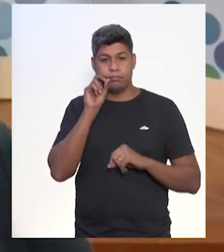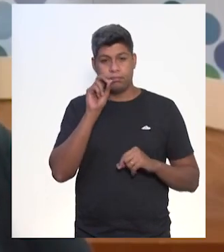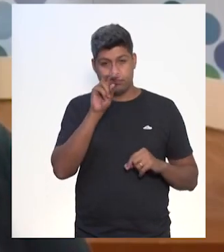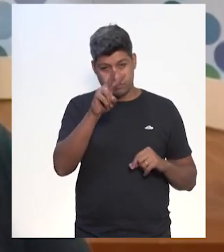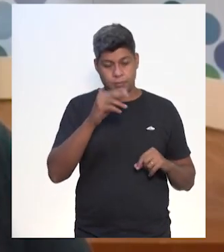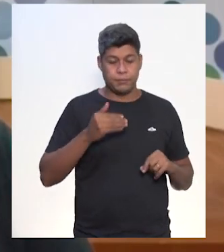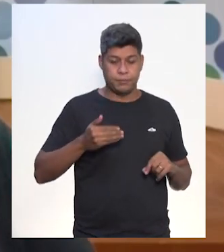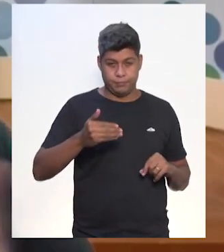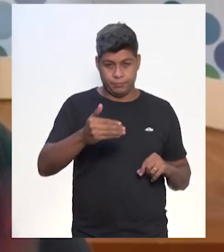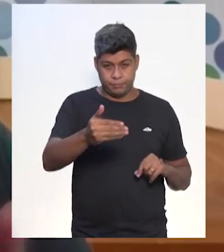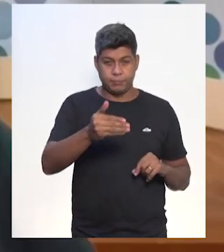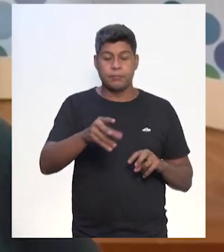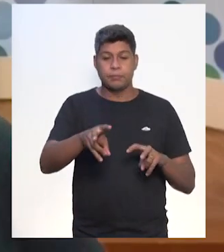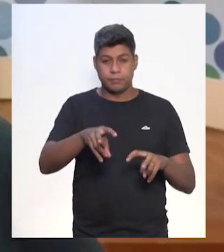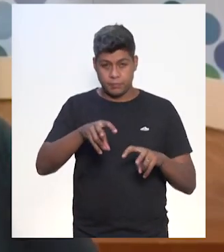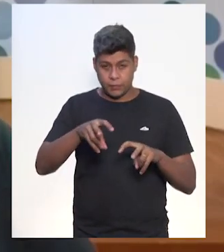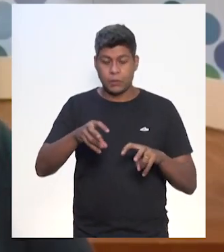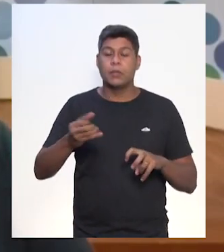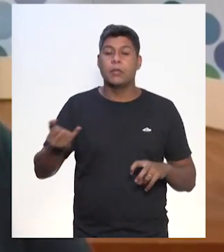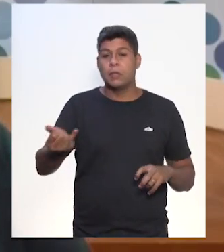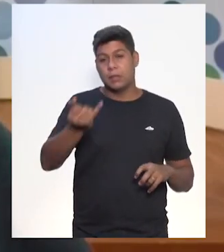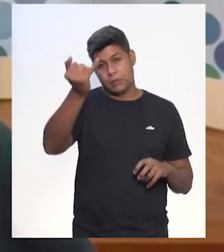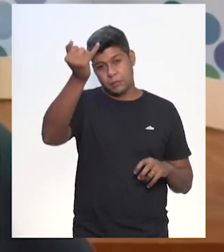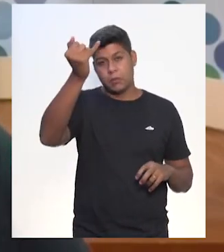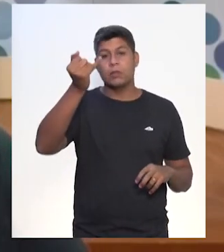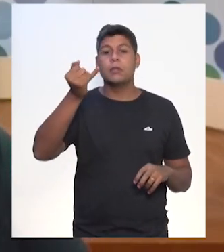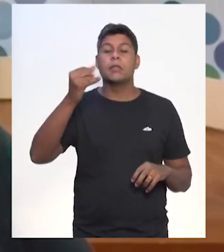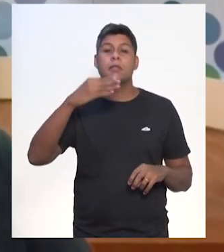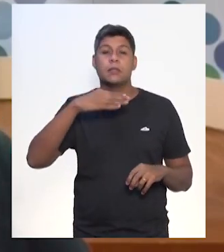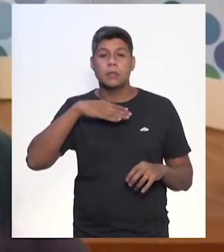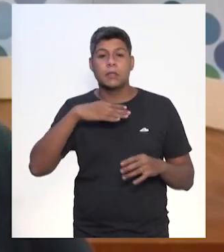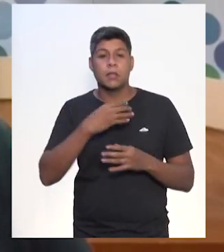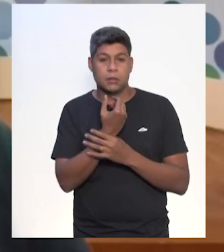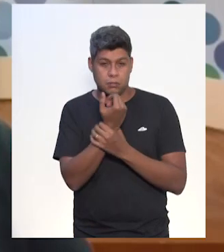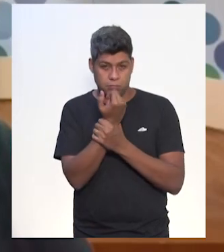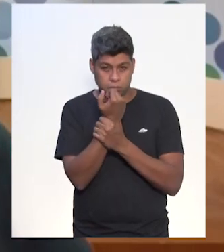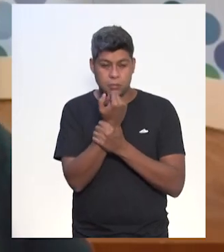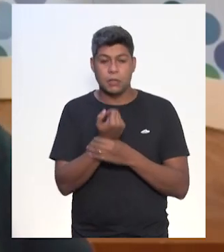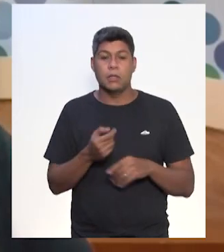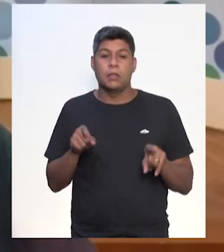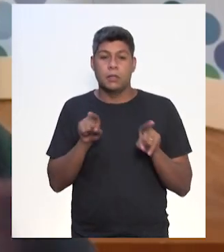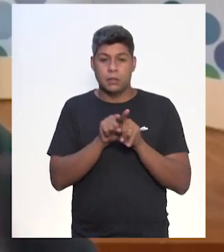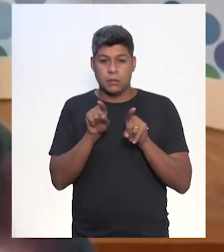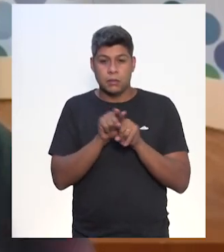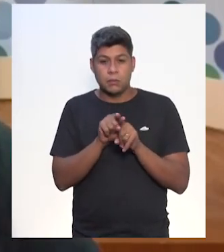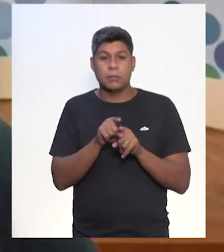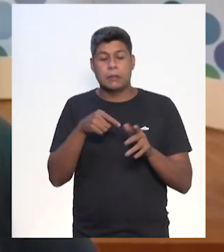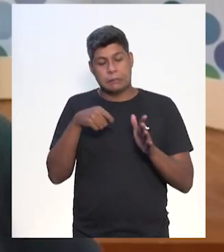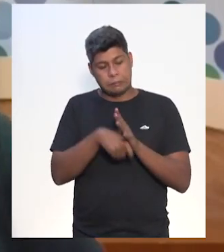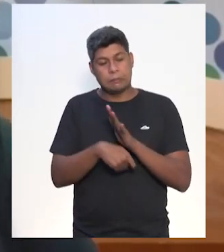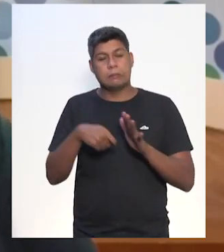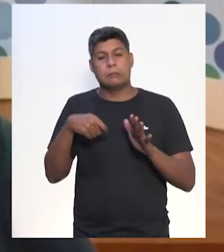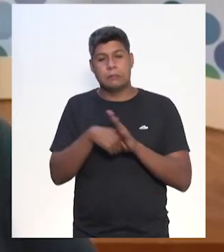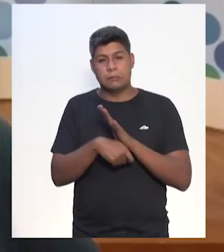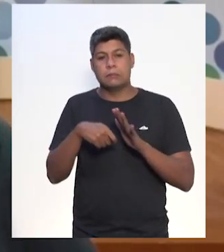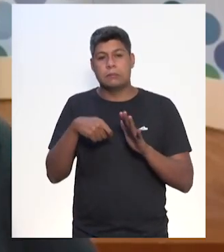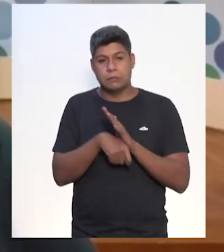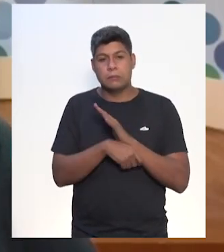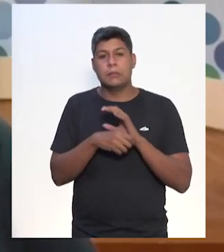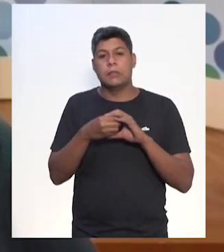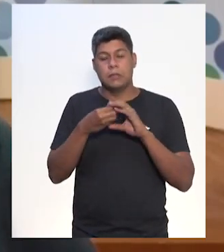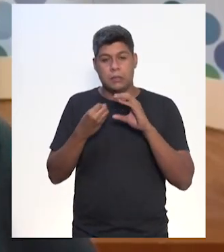mais para frente. Por isso, a importância das cidades sustentáveis, né, professora? E até isso, a gente vai insistir nesse assunto nas